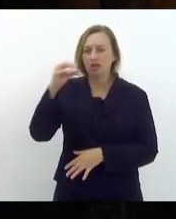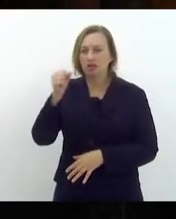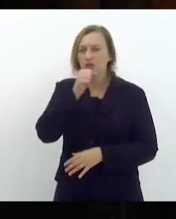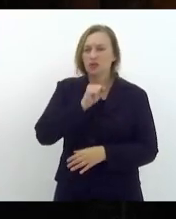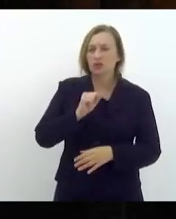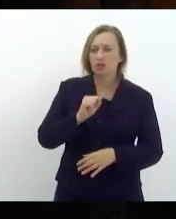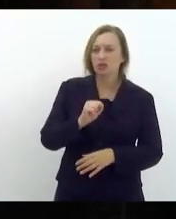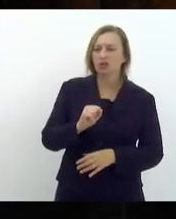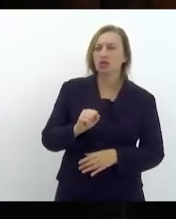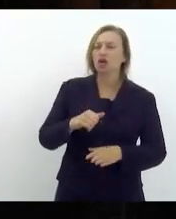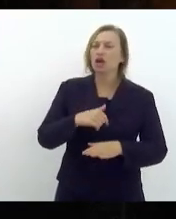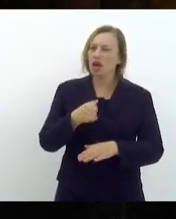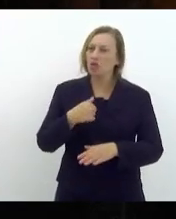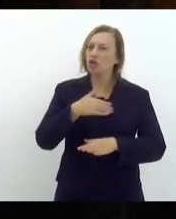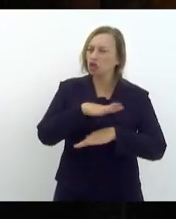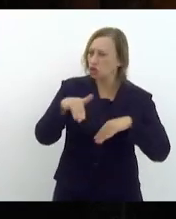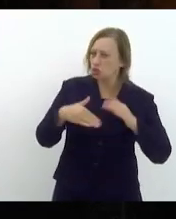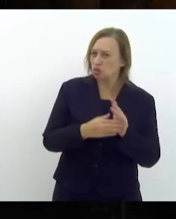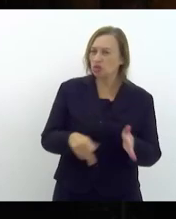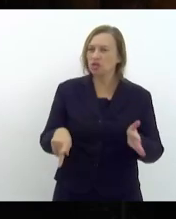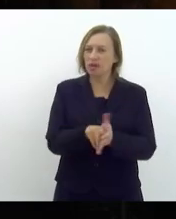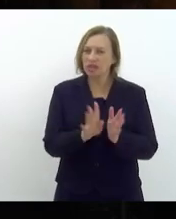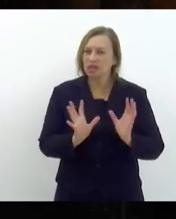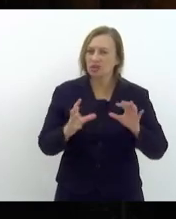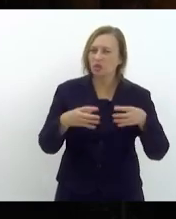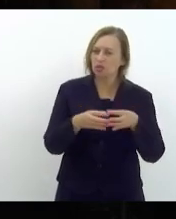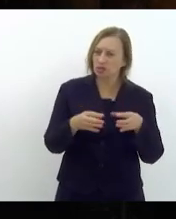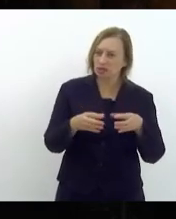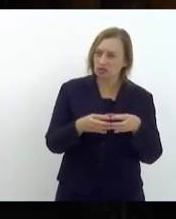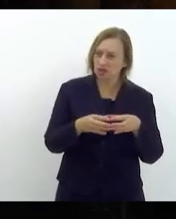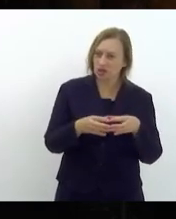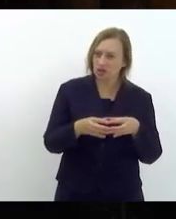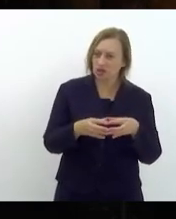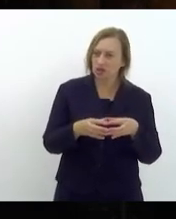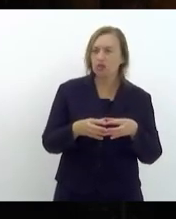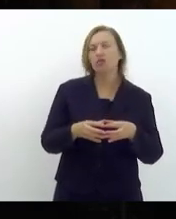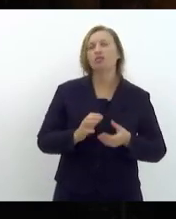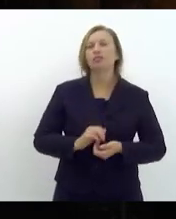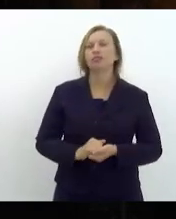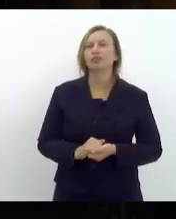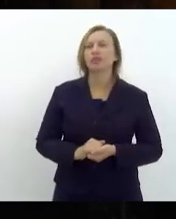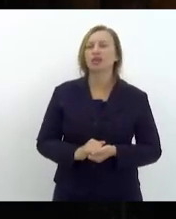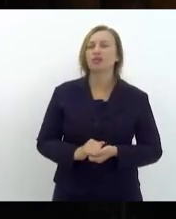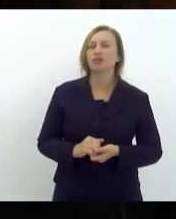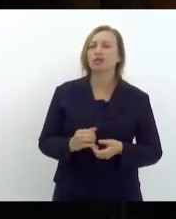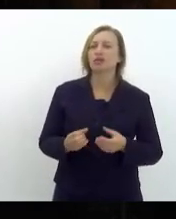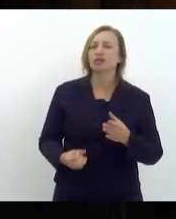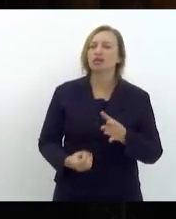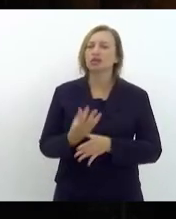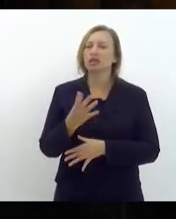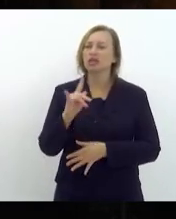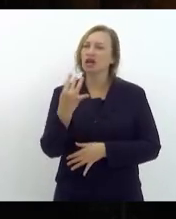todos os membros da comissão e nossa equipe estamos realizando campanhas reuniões